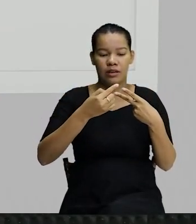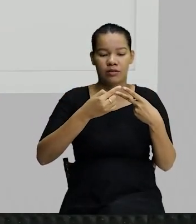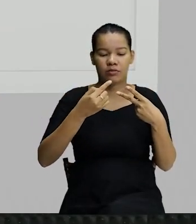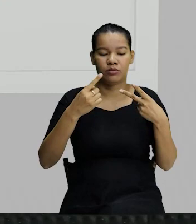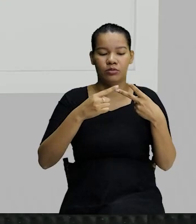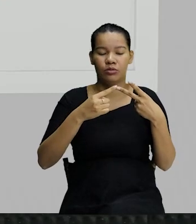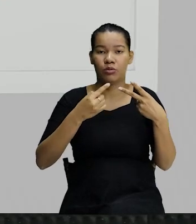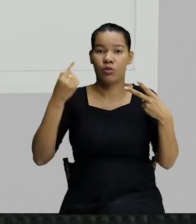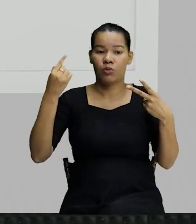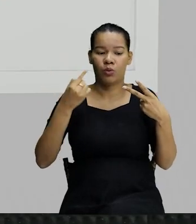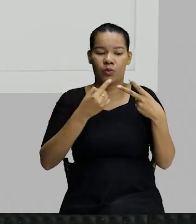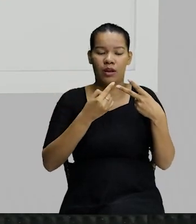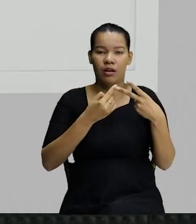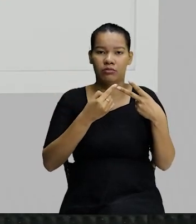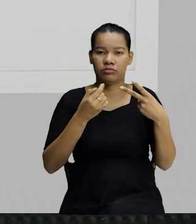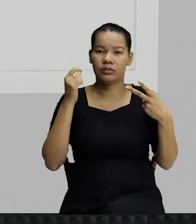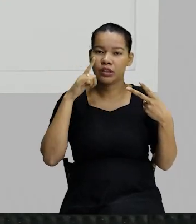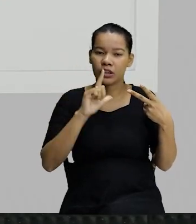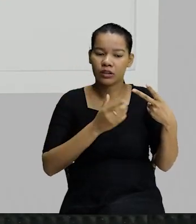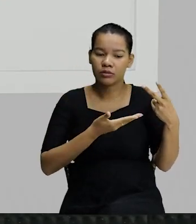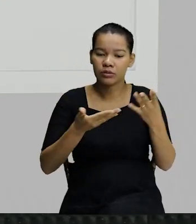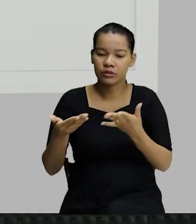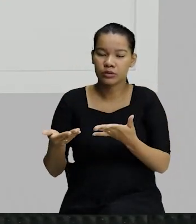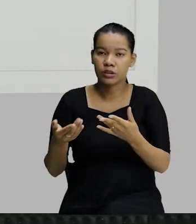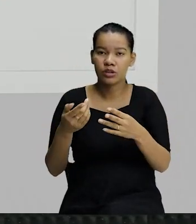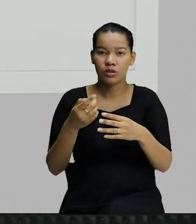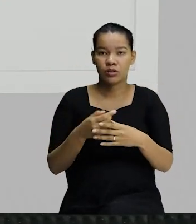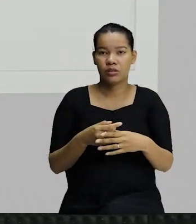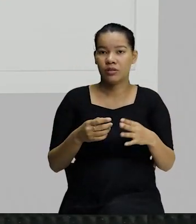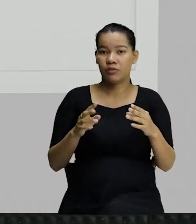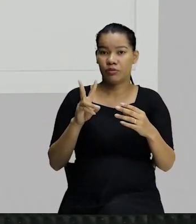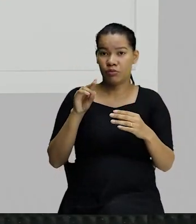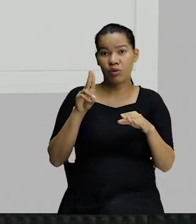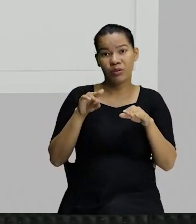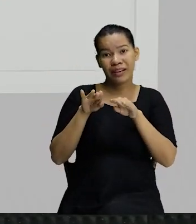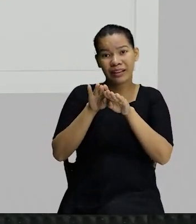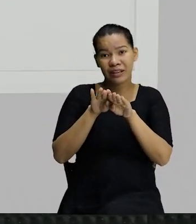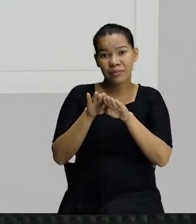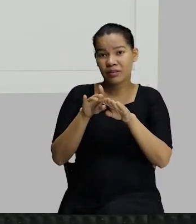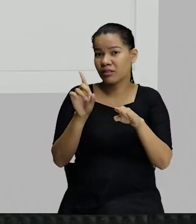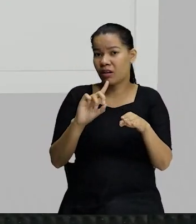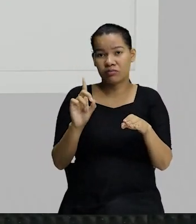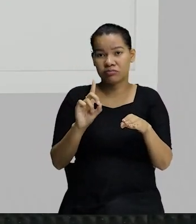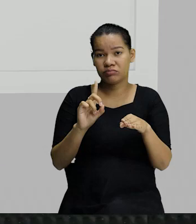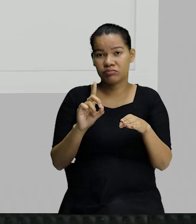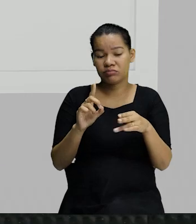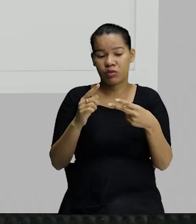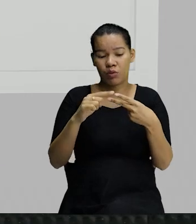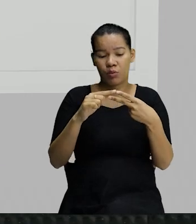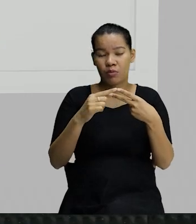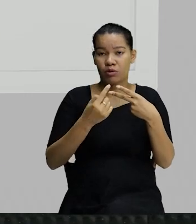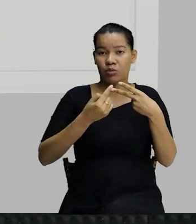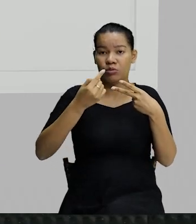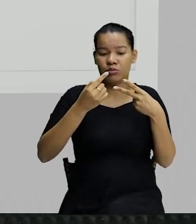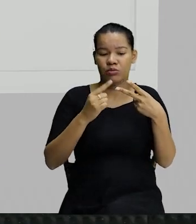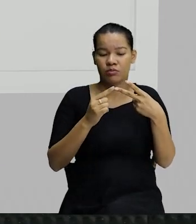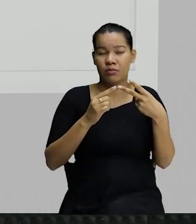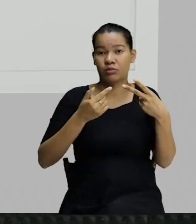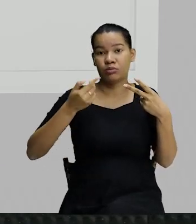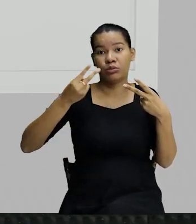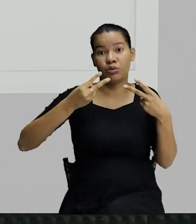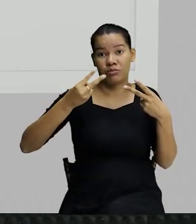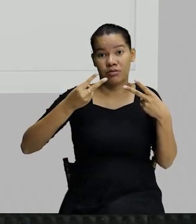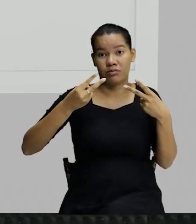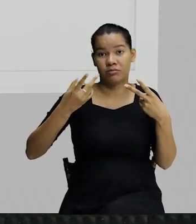vou equilibrar, continua a coisa desigual. Eu apliquei um princípio de igualdade, olha